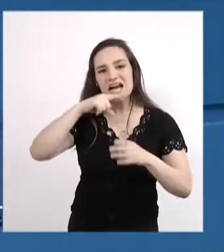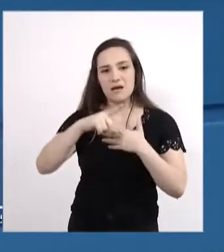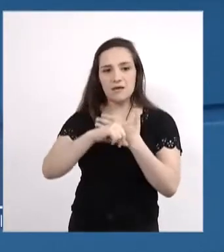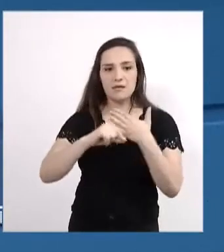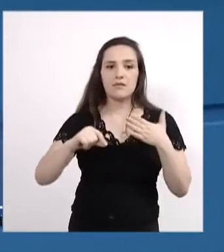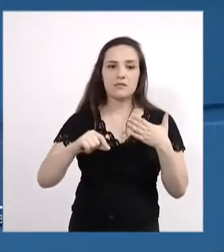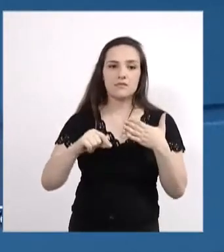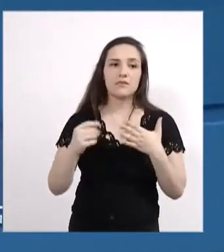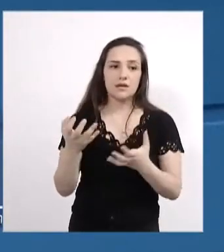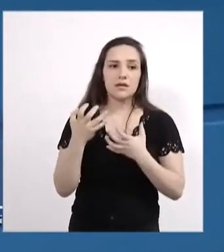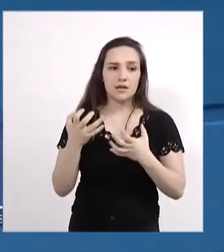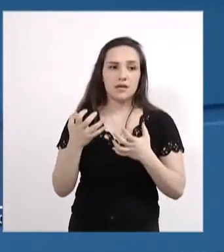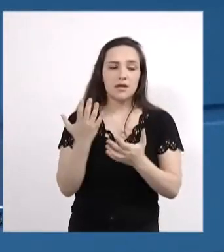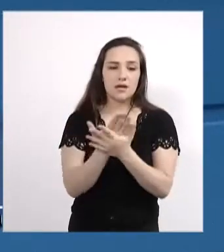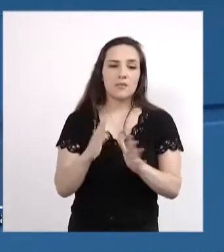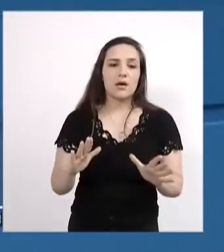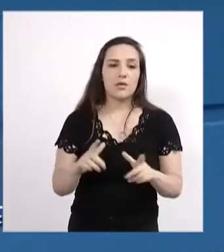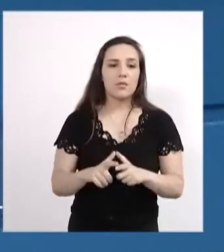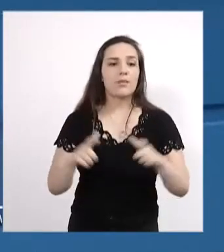maior bioma